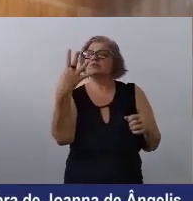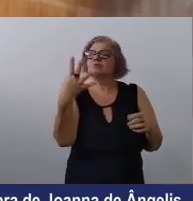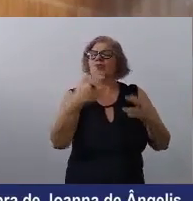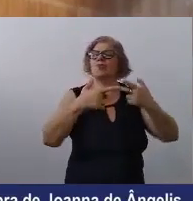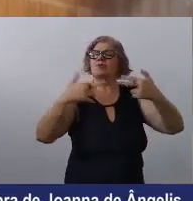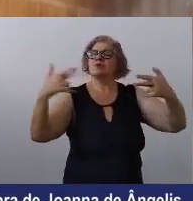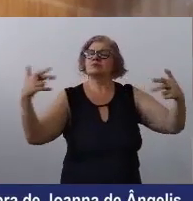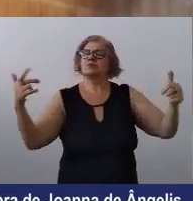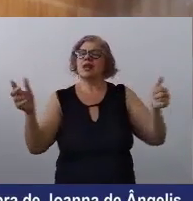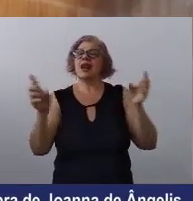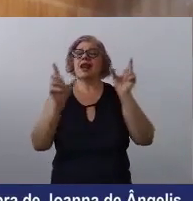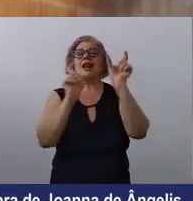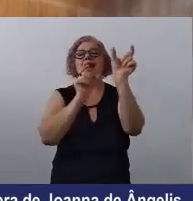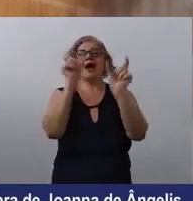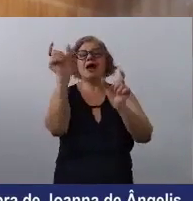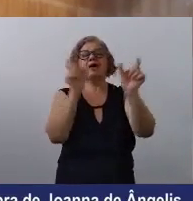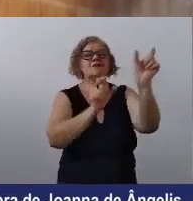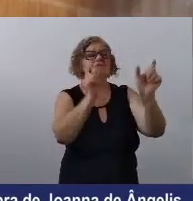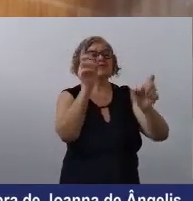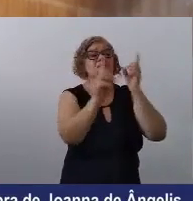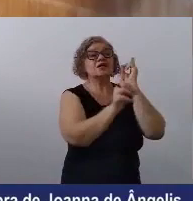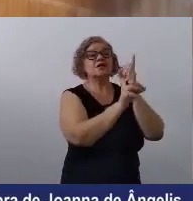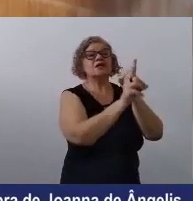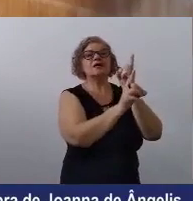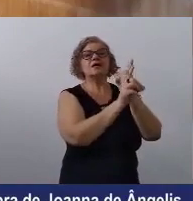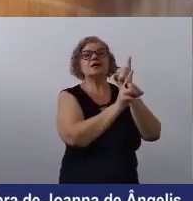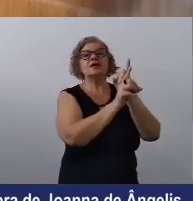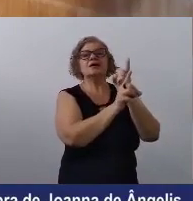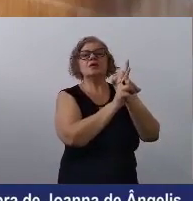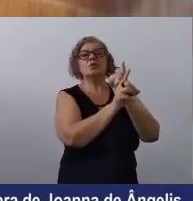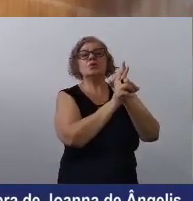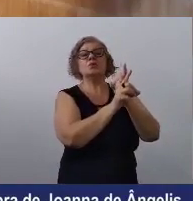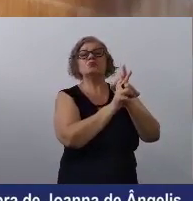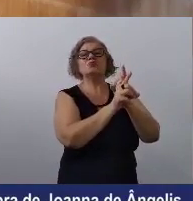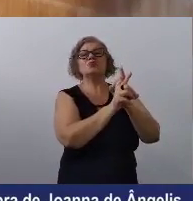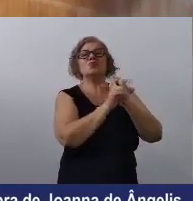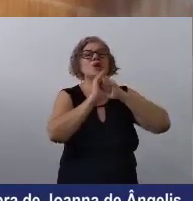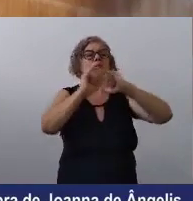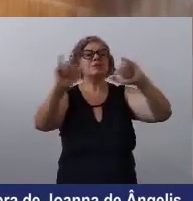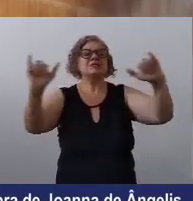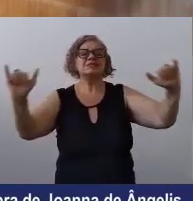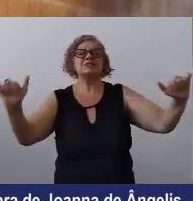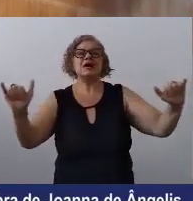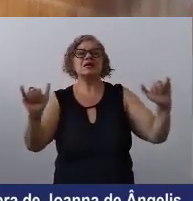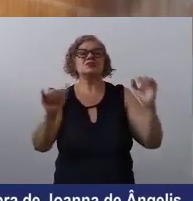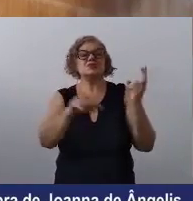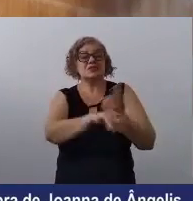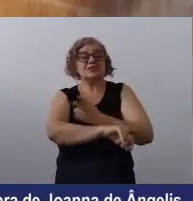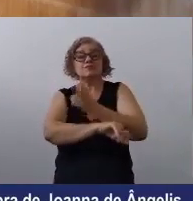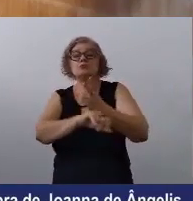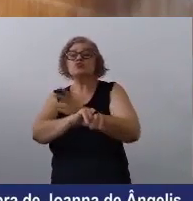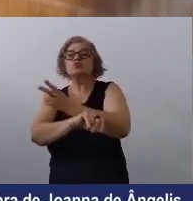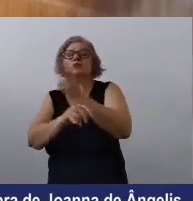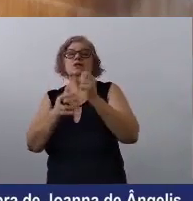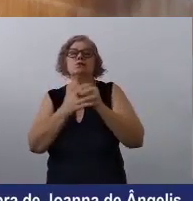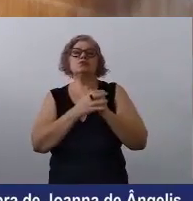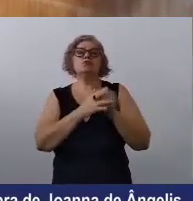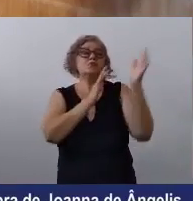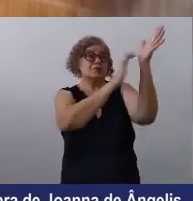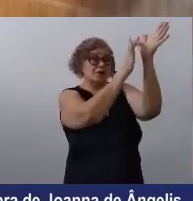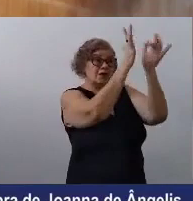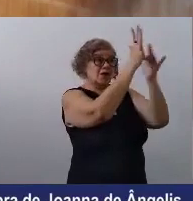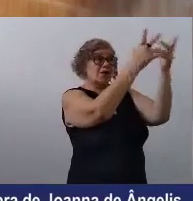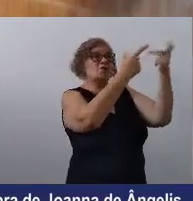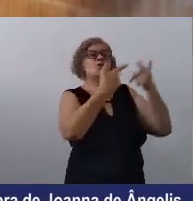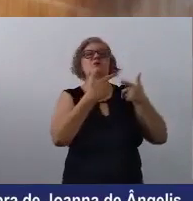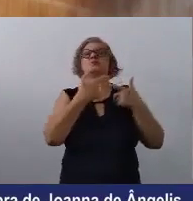bem-aventuranças desafiadoras e sublimes, ela encontrou a mensagem que buscava, mas quando Jesus